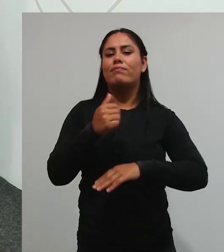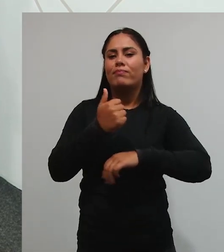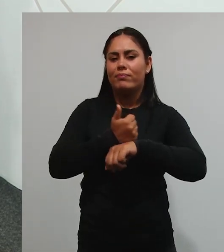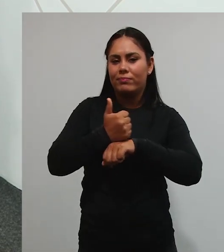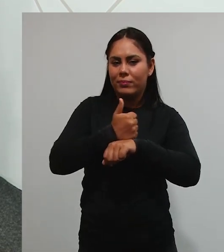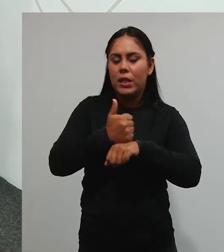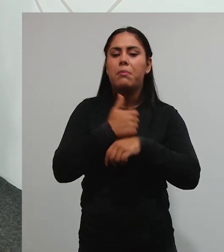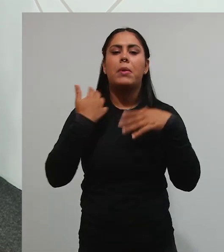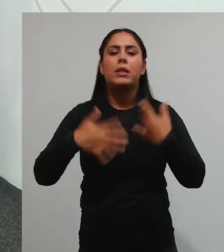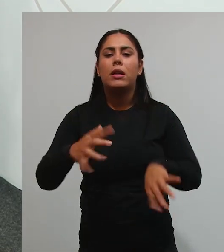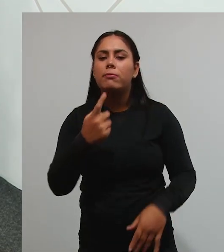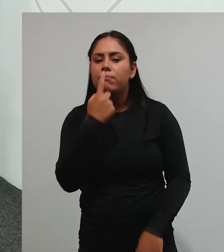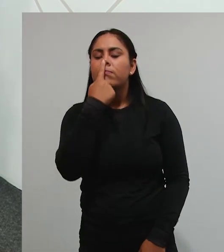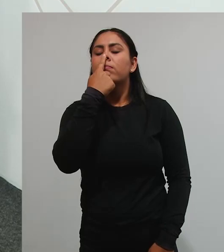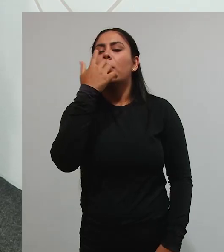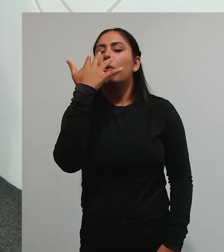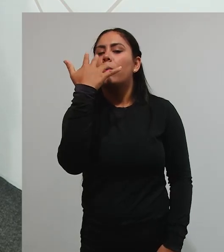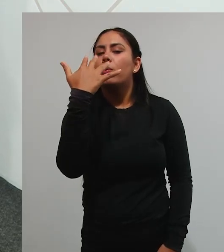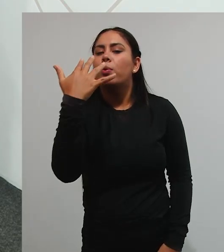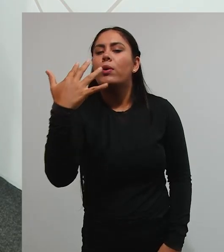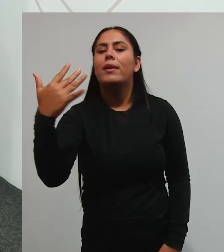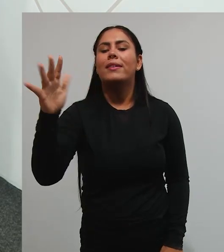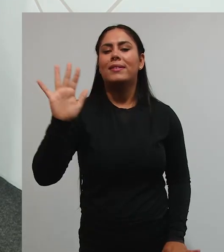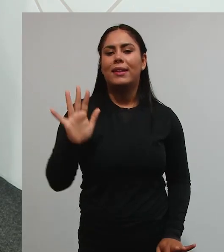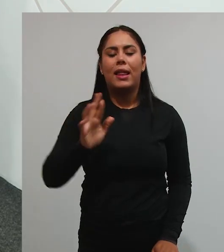um encantamento e não